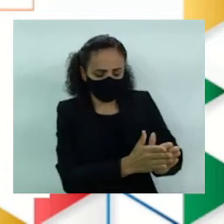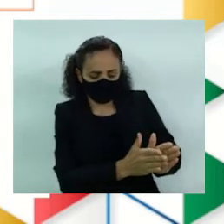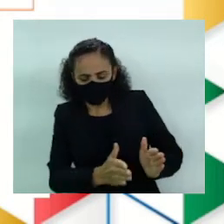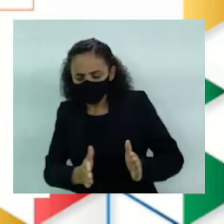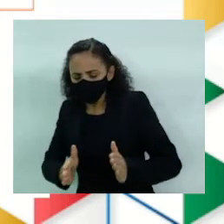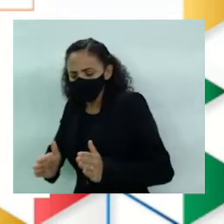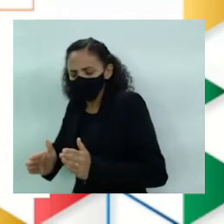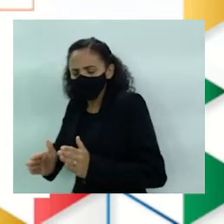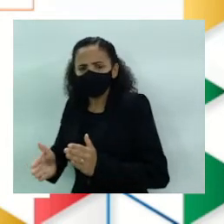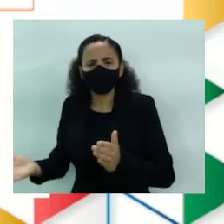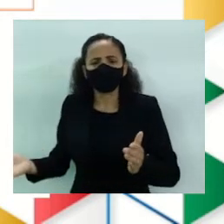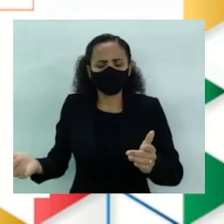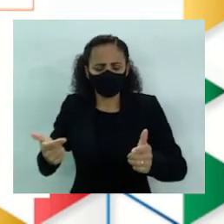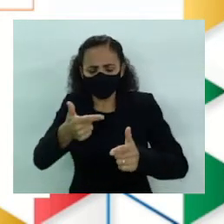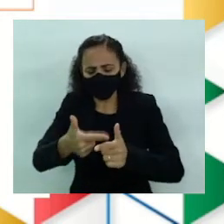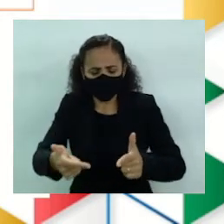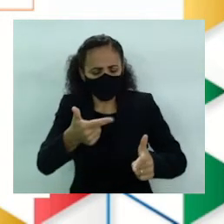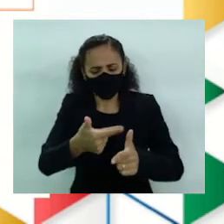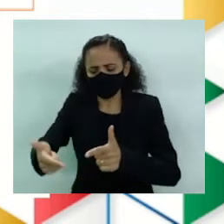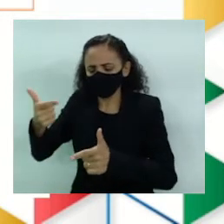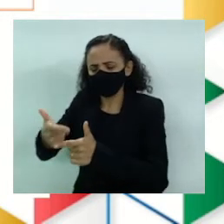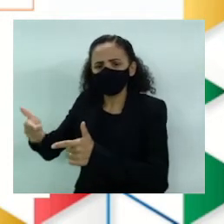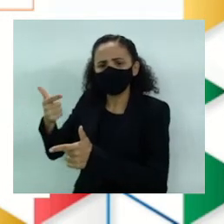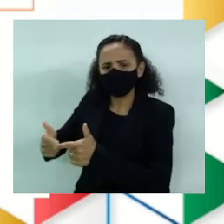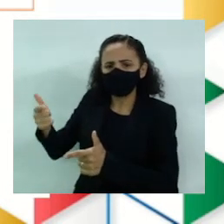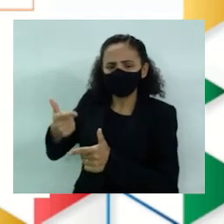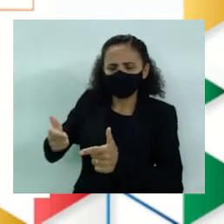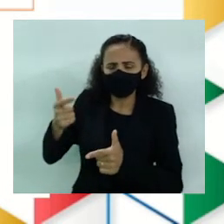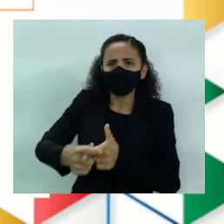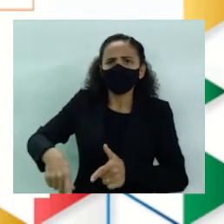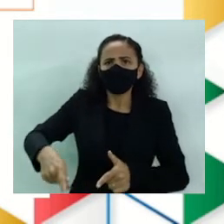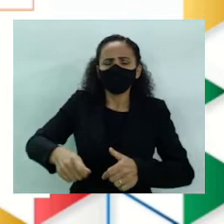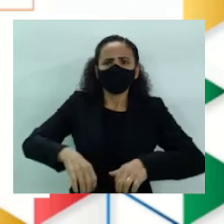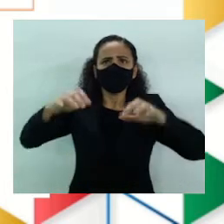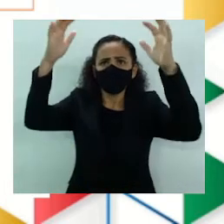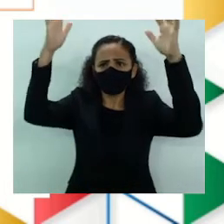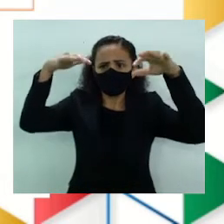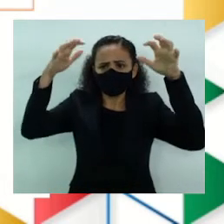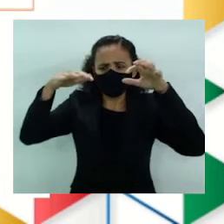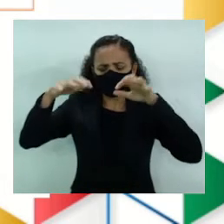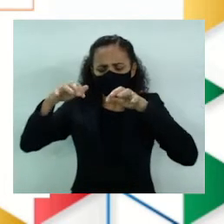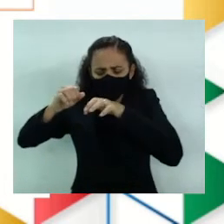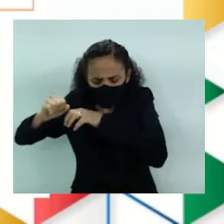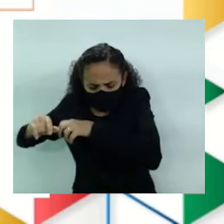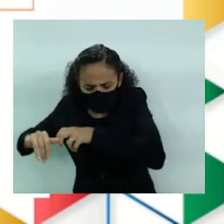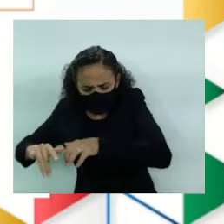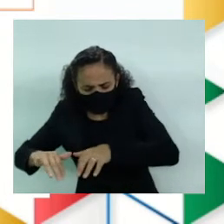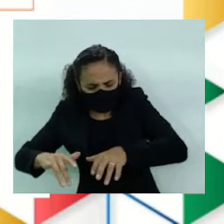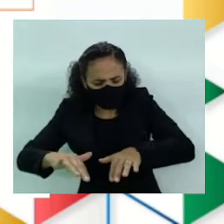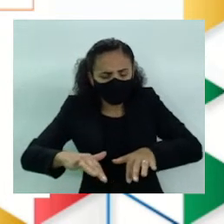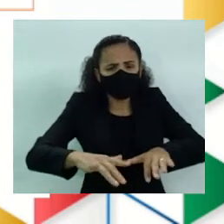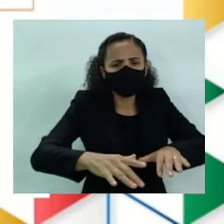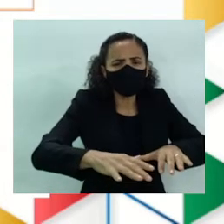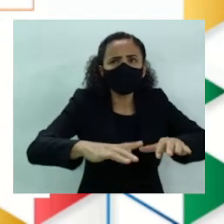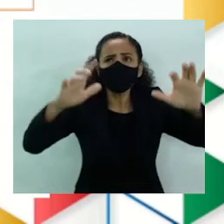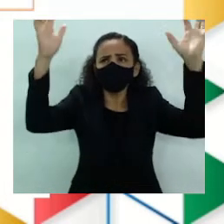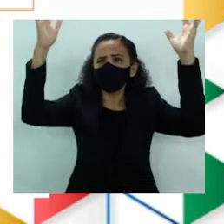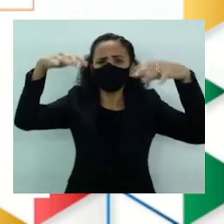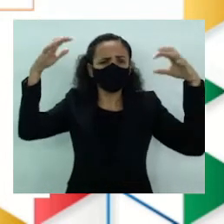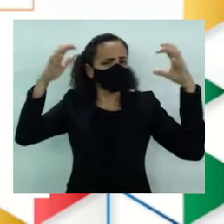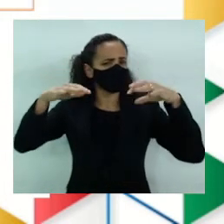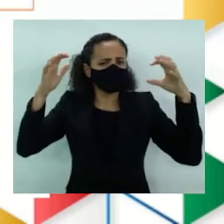os bueiros, impedindo a passagem da água. As enchentes e inundações causadas pelo aumento de quantidade de chuvas e impedimento